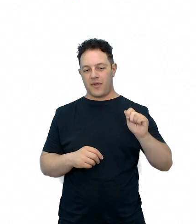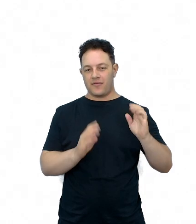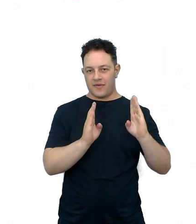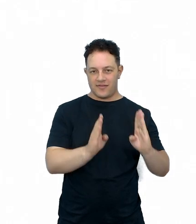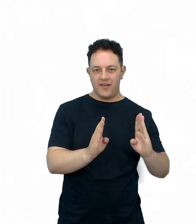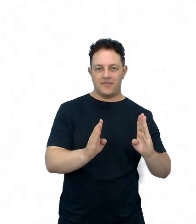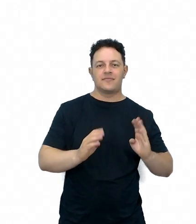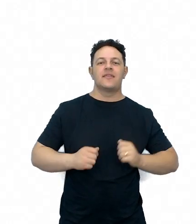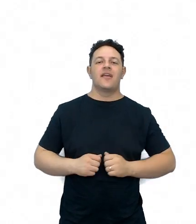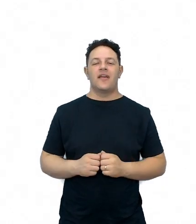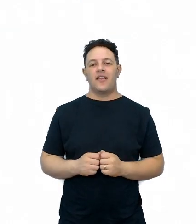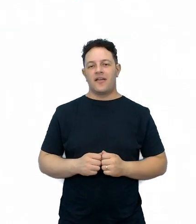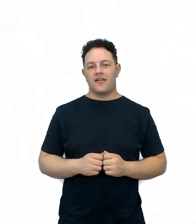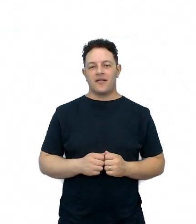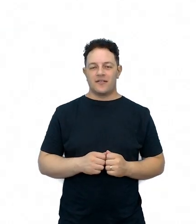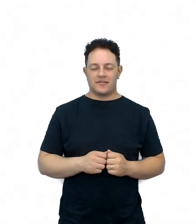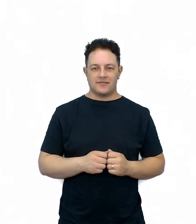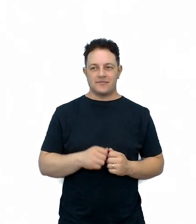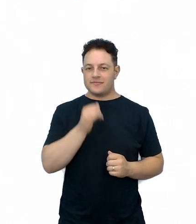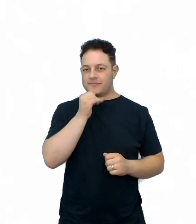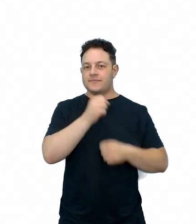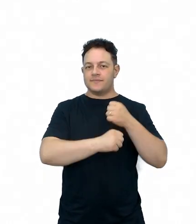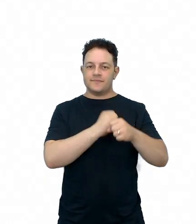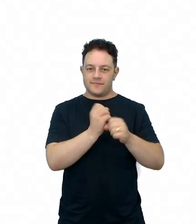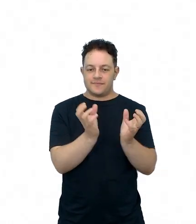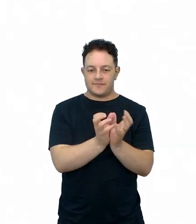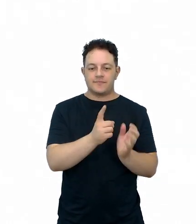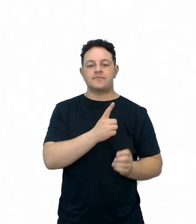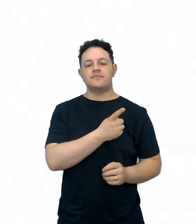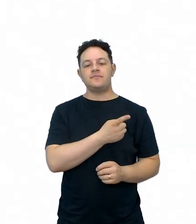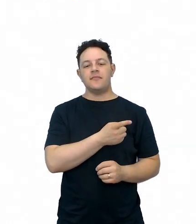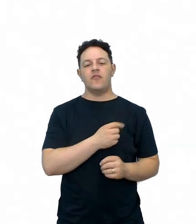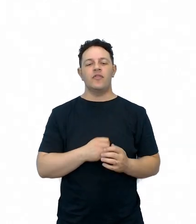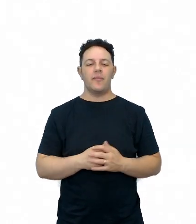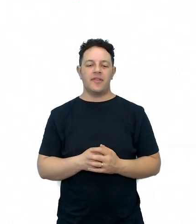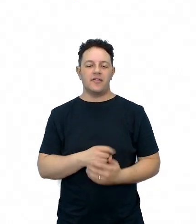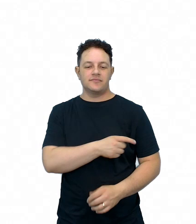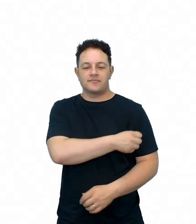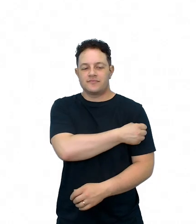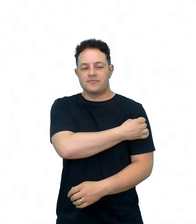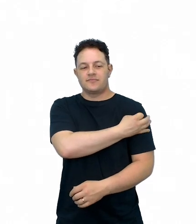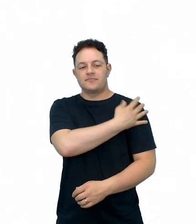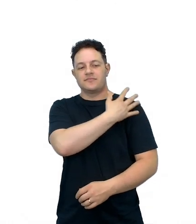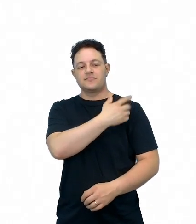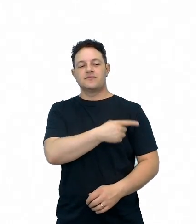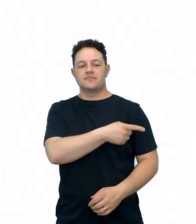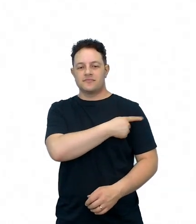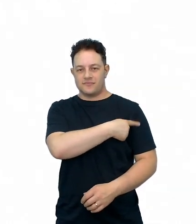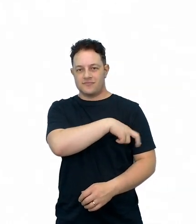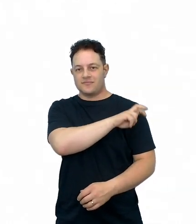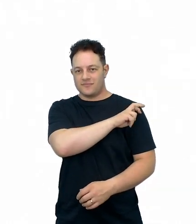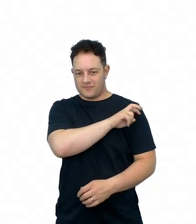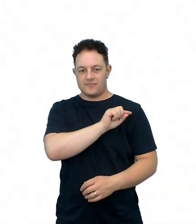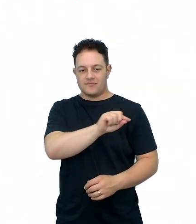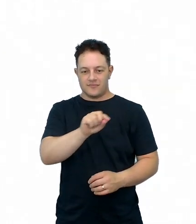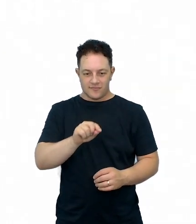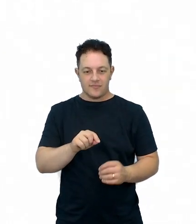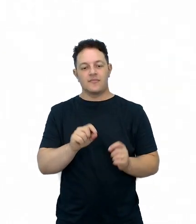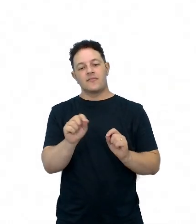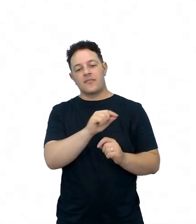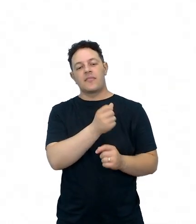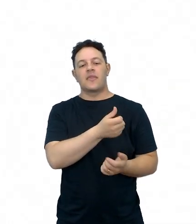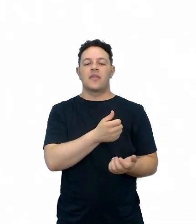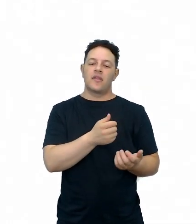os professores dos anos finais do ensino fundamental, professores do sexto, sétimo, oitavo e nono ano. Se tiver outros